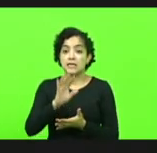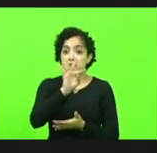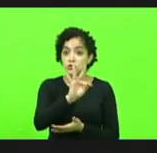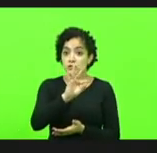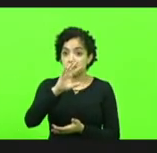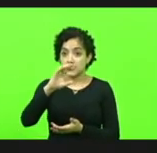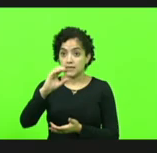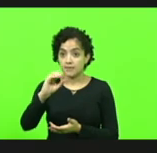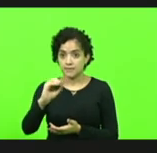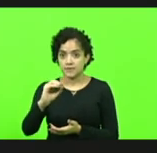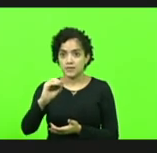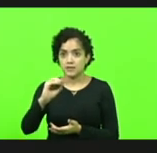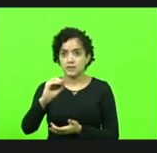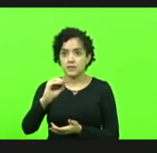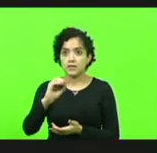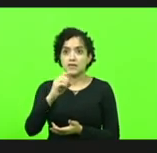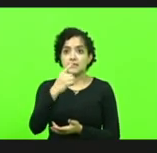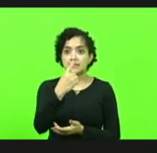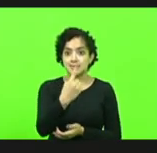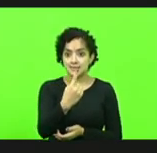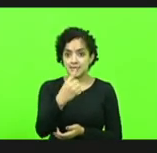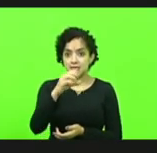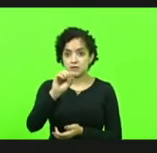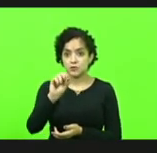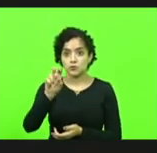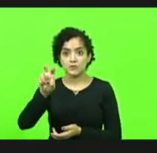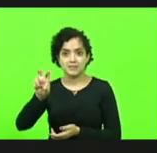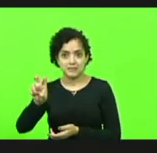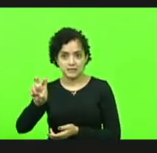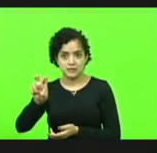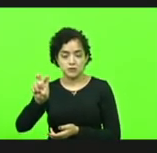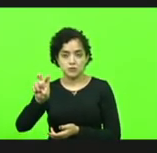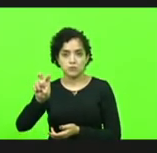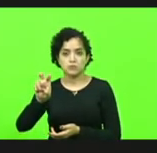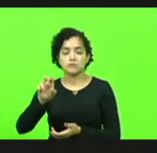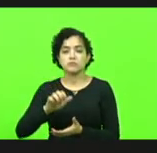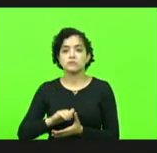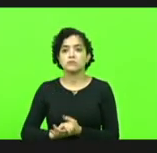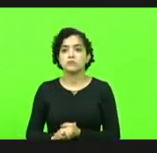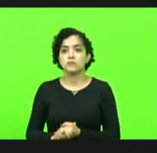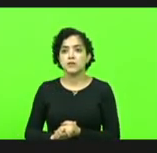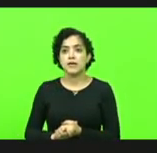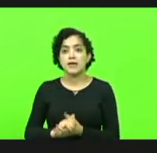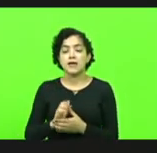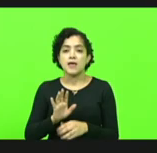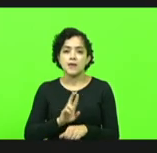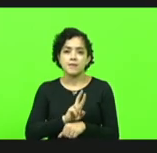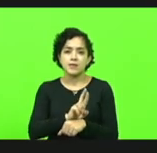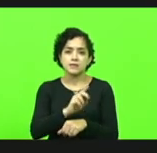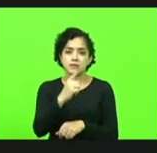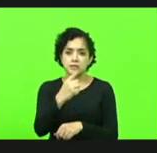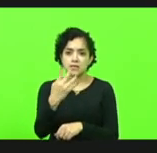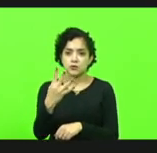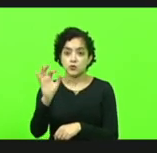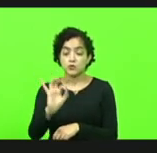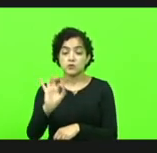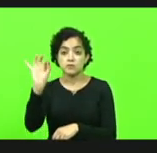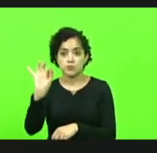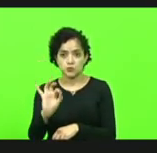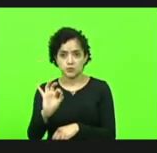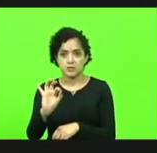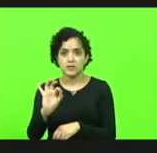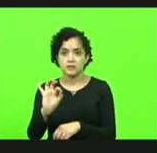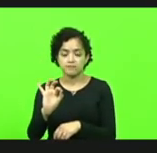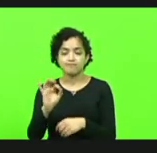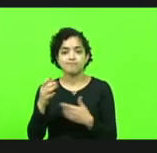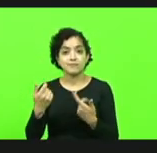ocupacional, eu tenho 105 usuários sendo atendidos. Isso representa 14% daqueles